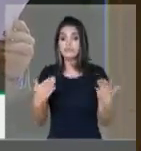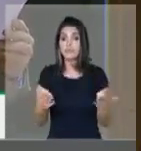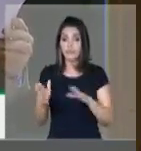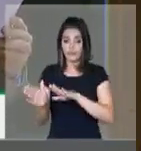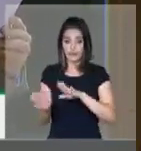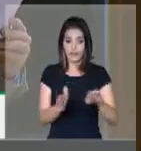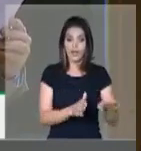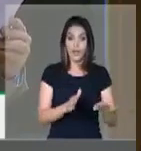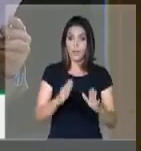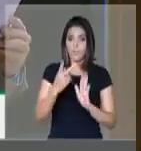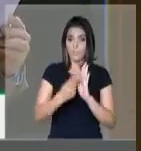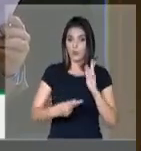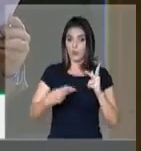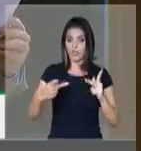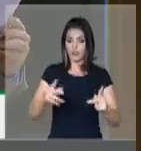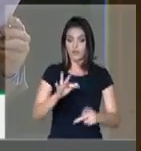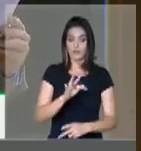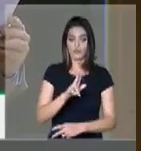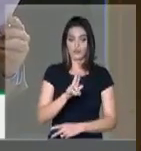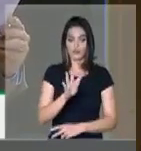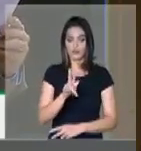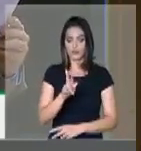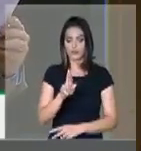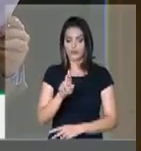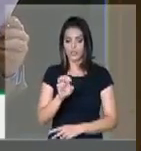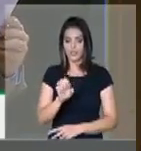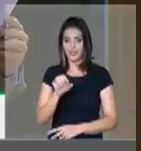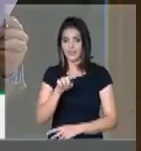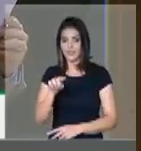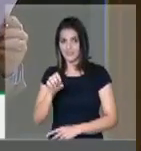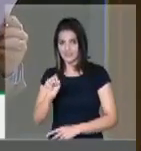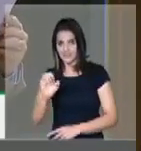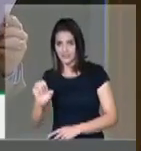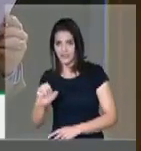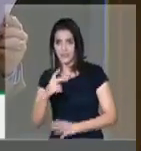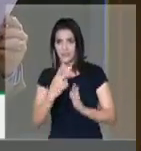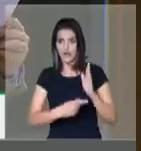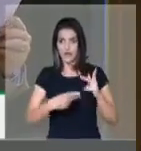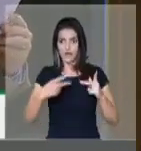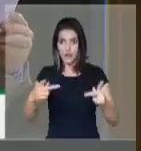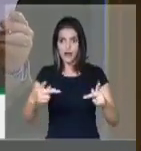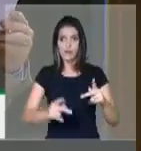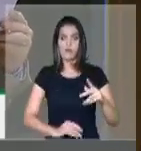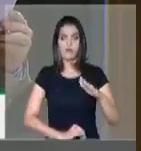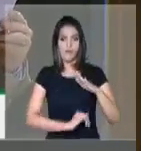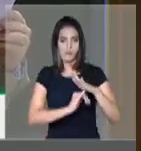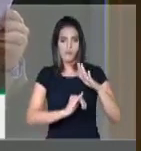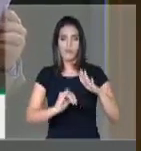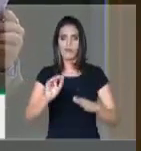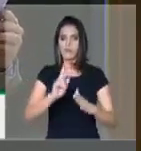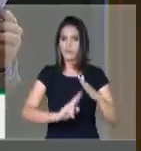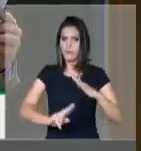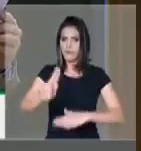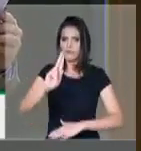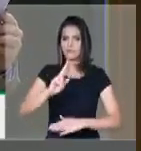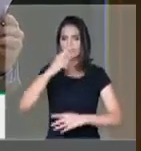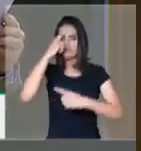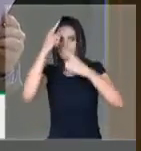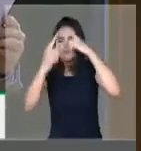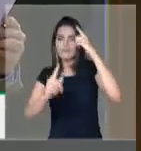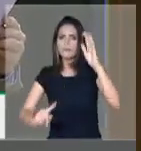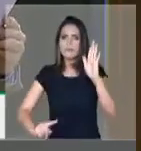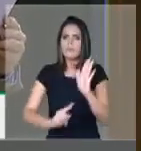aspas, Programa Instituto e Universidades Empreendedoras e Inovadoras, ignora